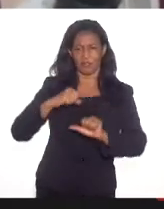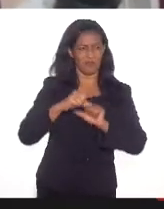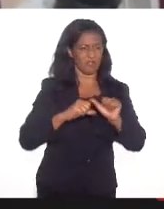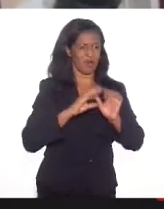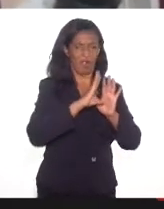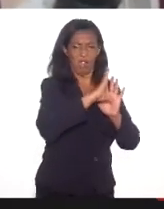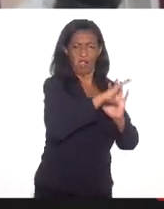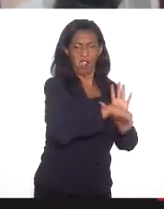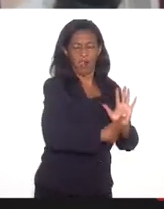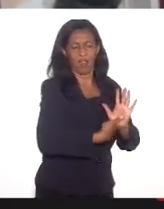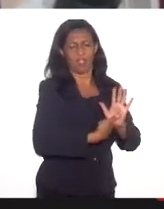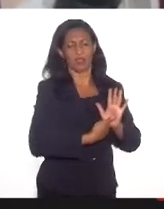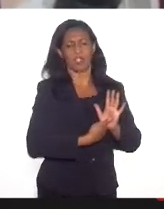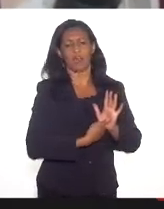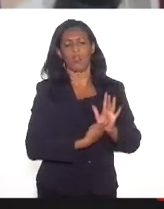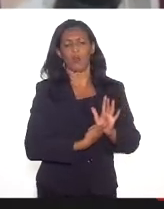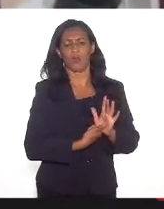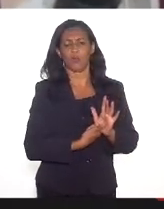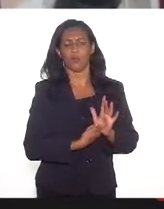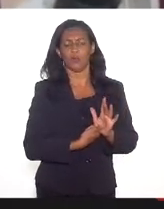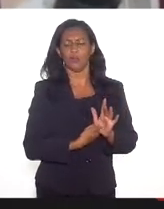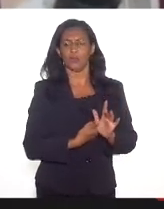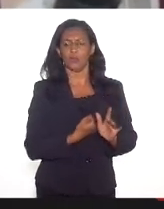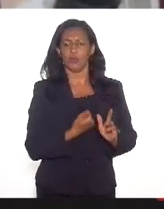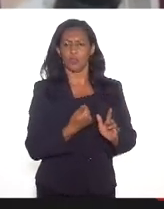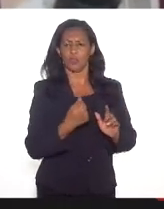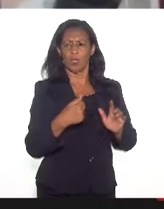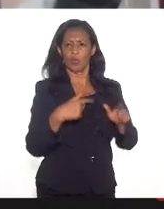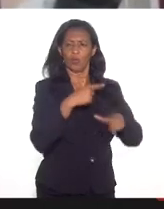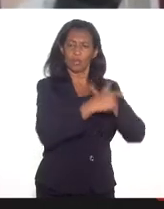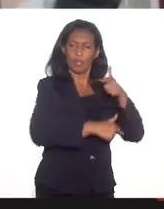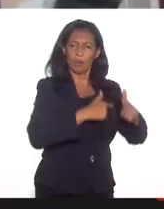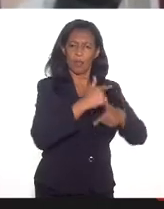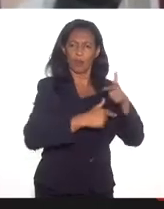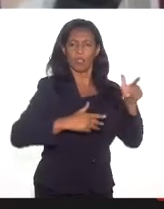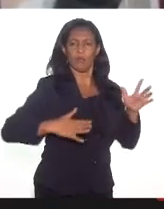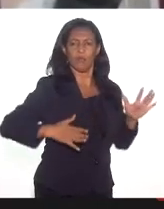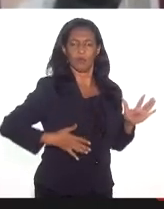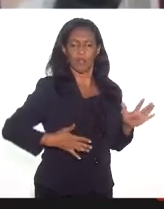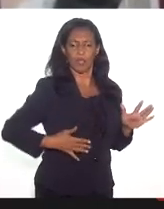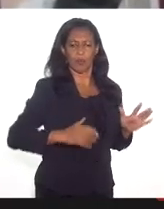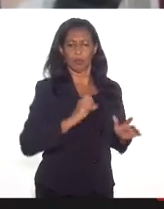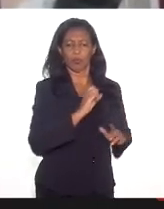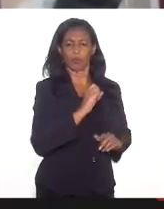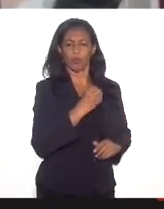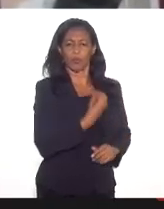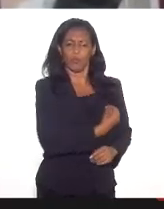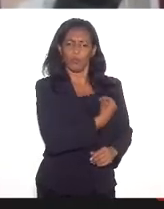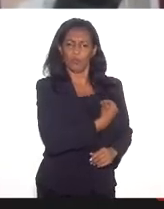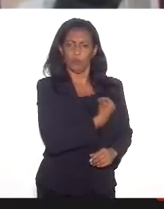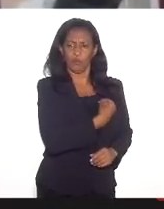aviãozinho da quadrilha de narcotraficantes como personagem dos